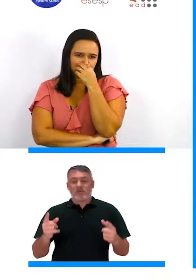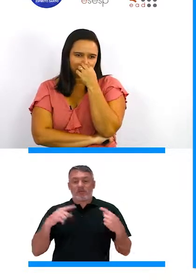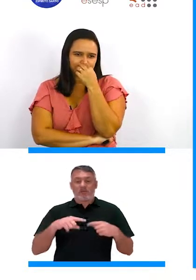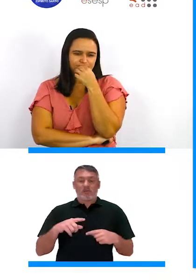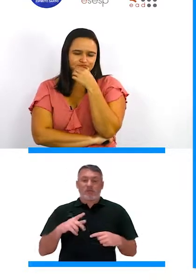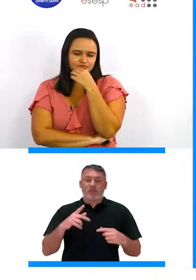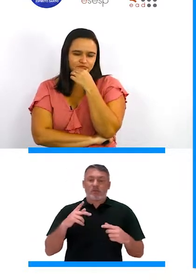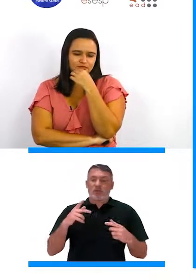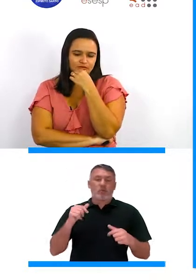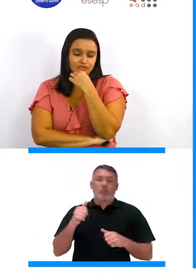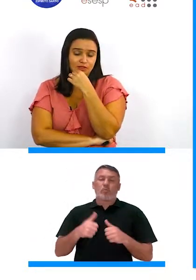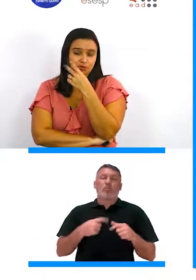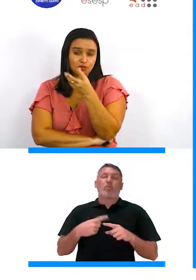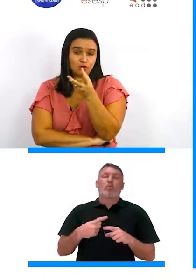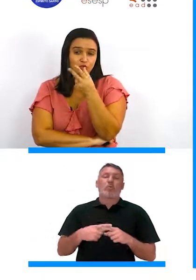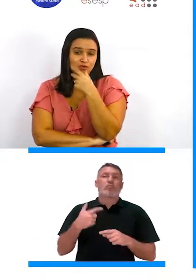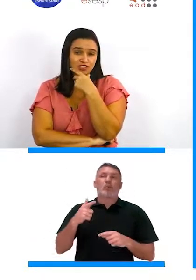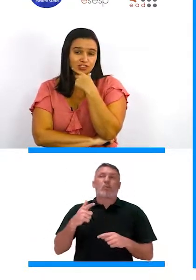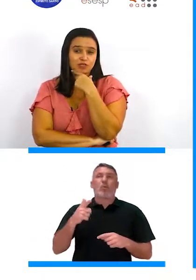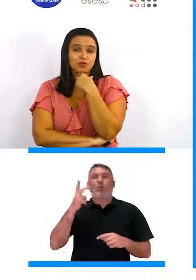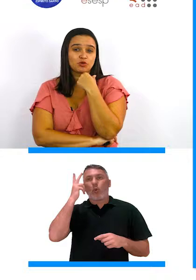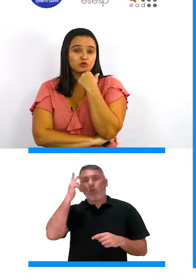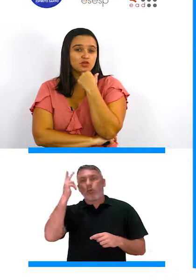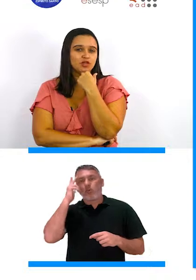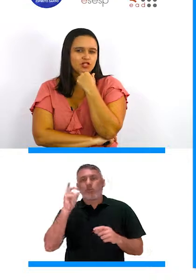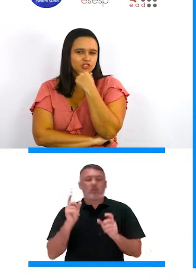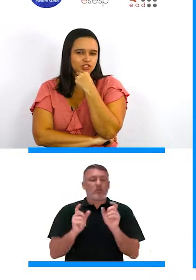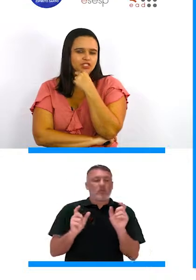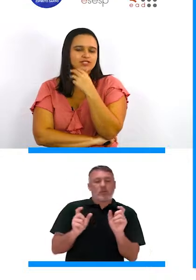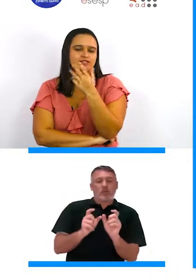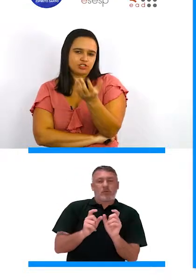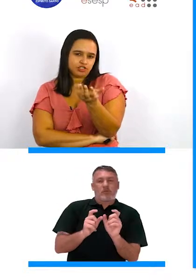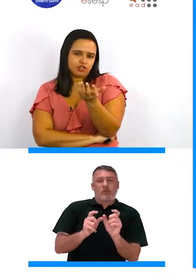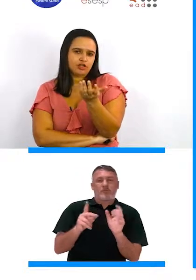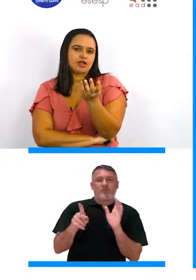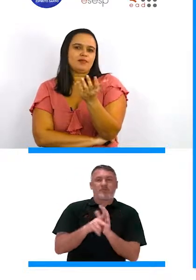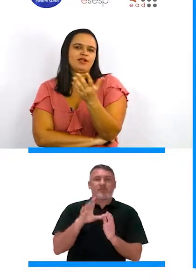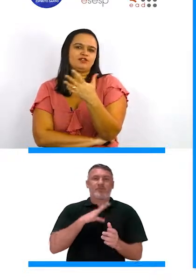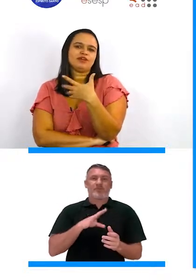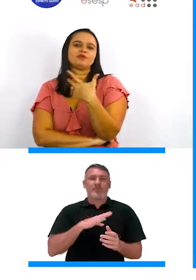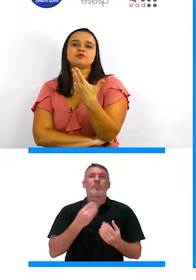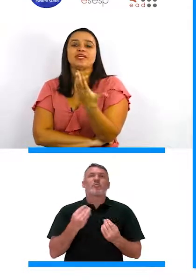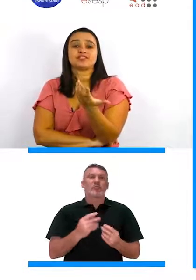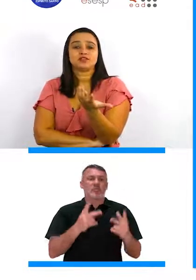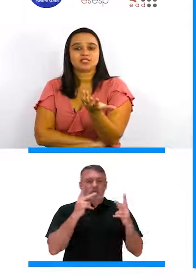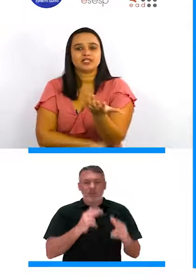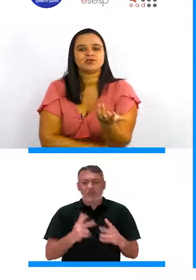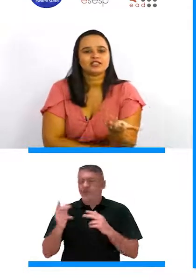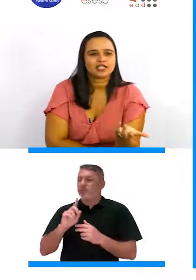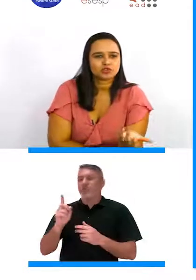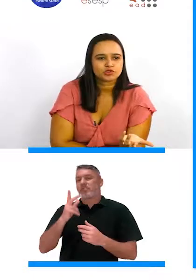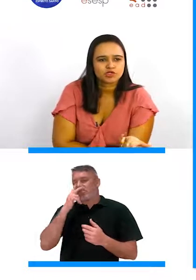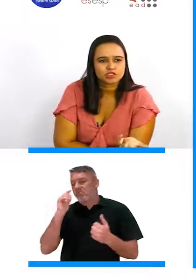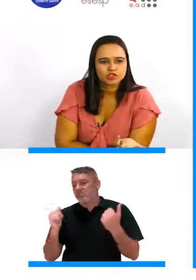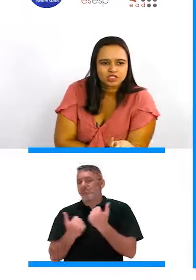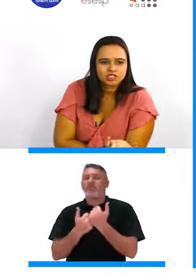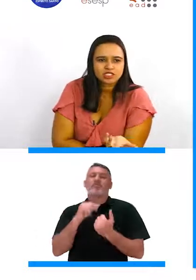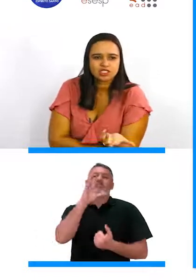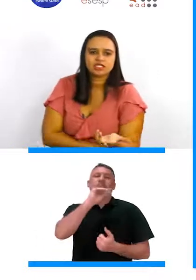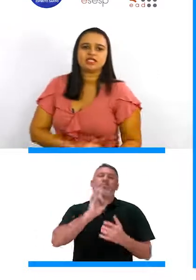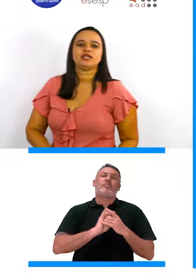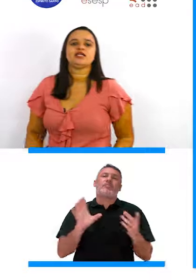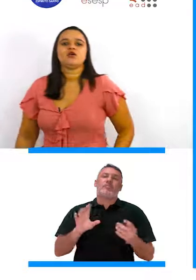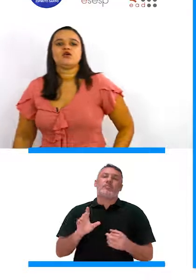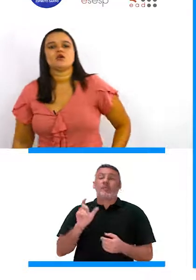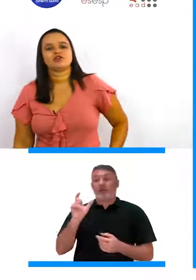tem não é muito comum a gente ter uma consoante, existe, mas não faz muito parte da nossa língua ter a consoante sozinha